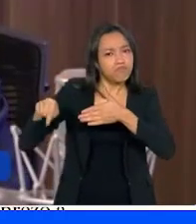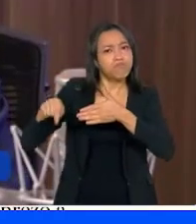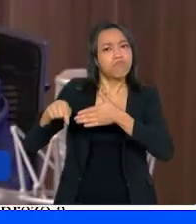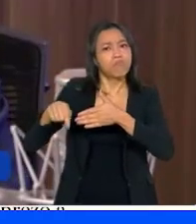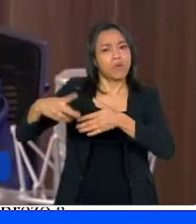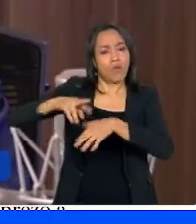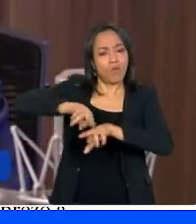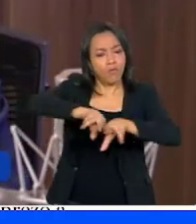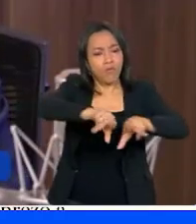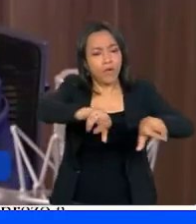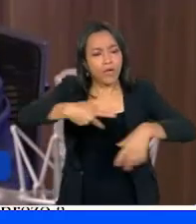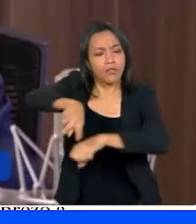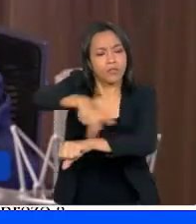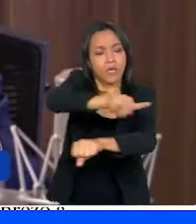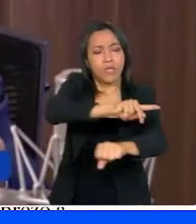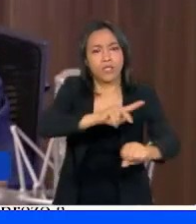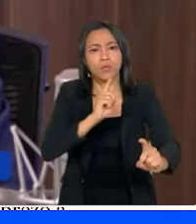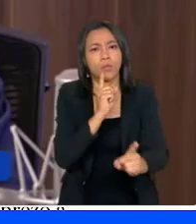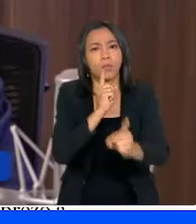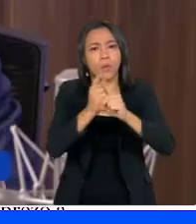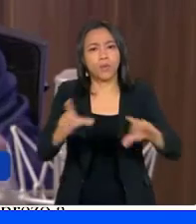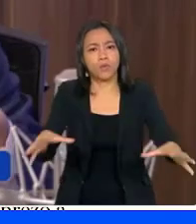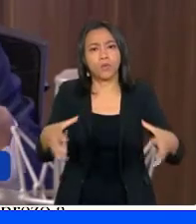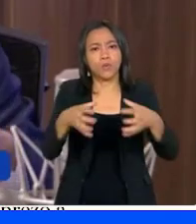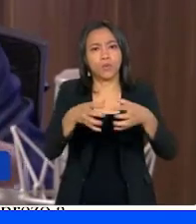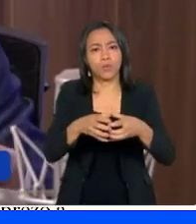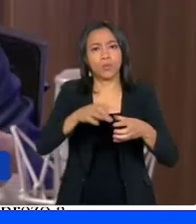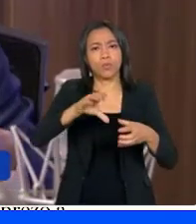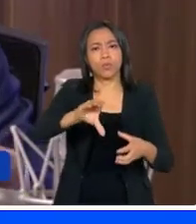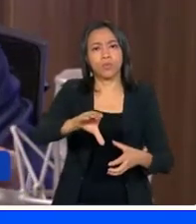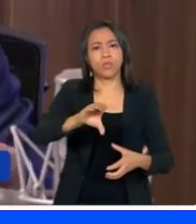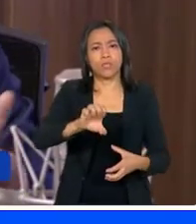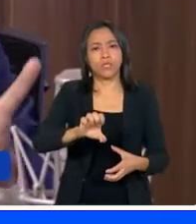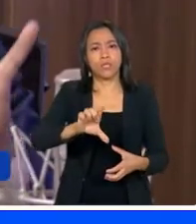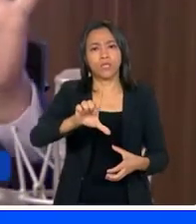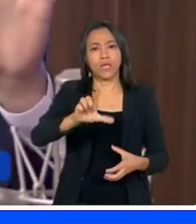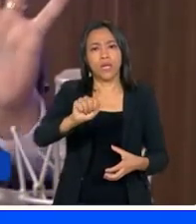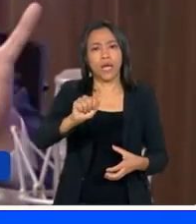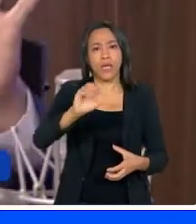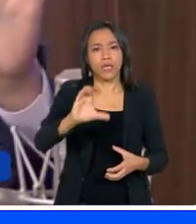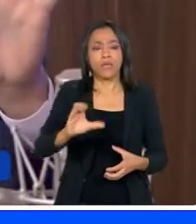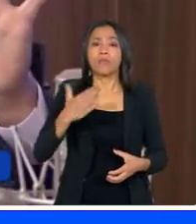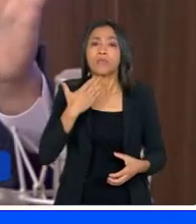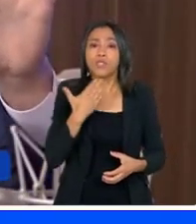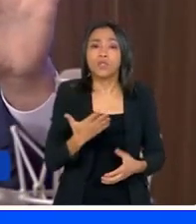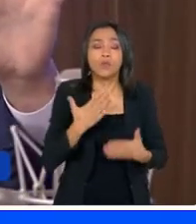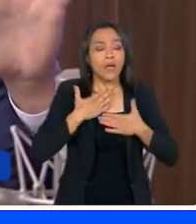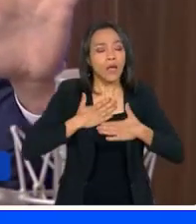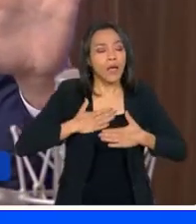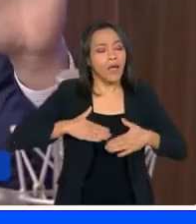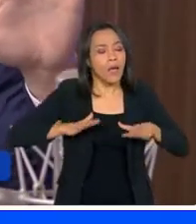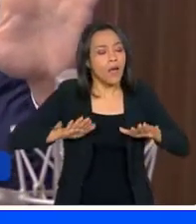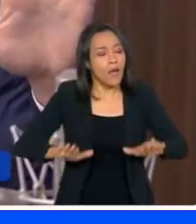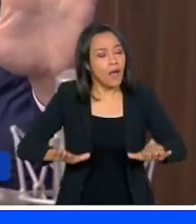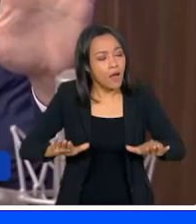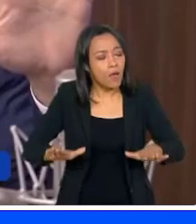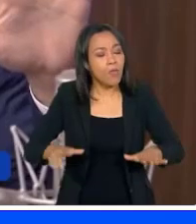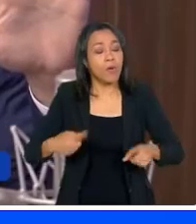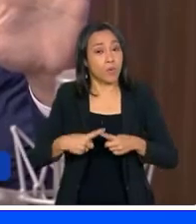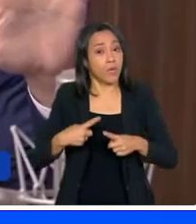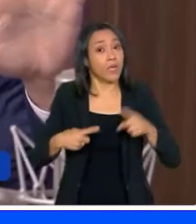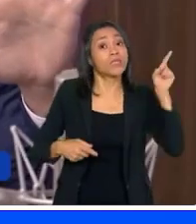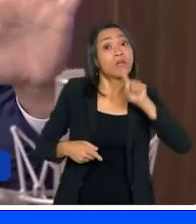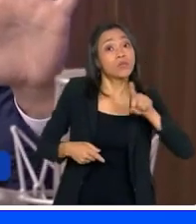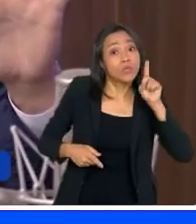né, nessa discussão internacional, pedindo calma nesse momento para que China e Estados Unidos, que são dois gigantes,